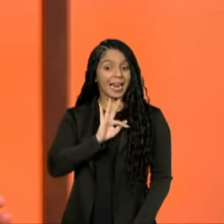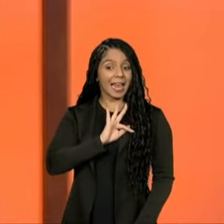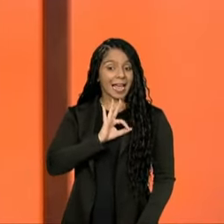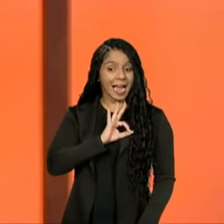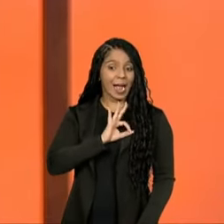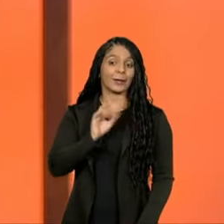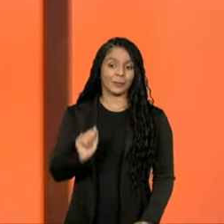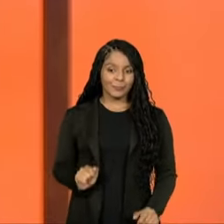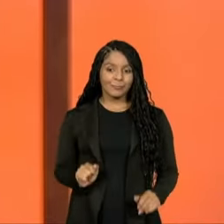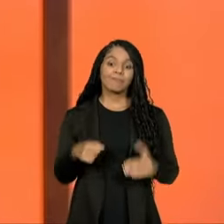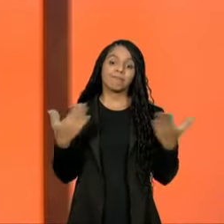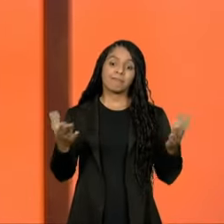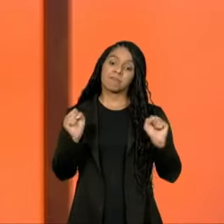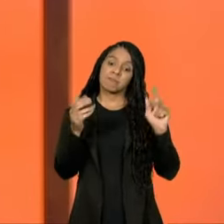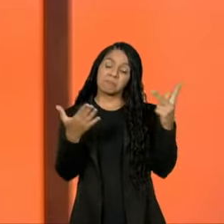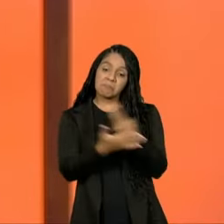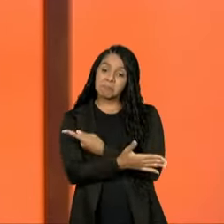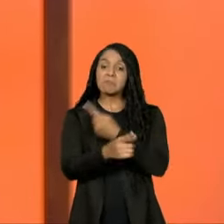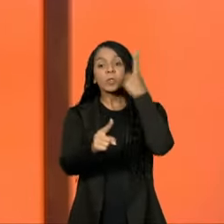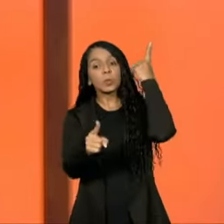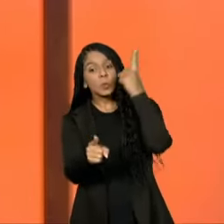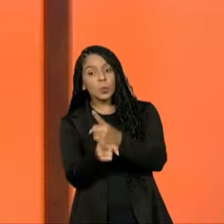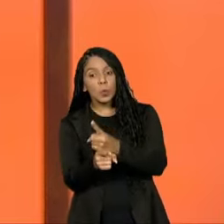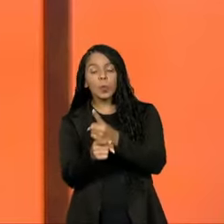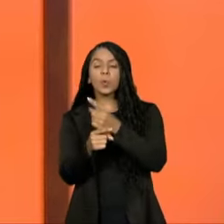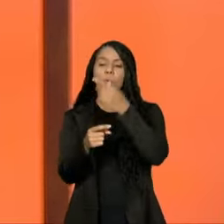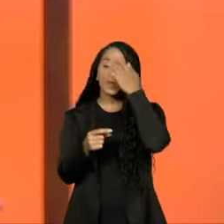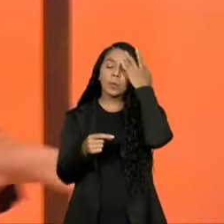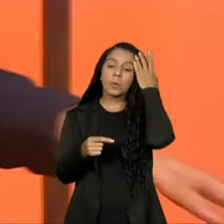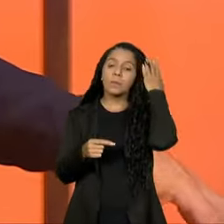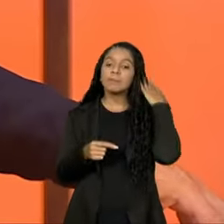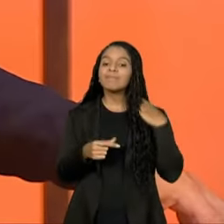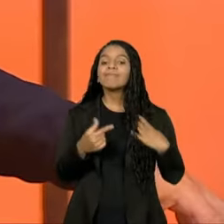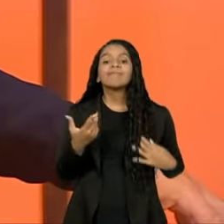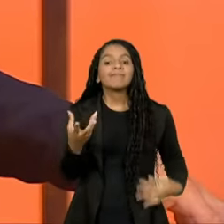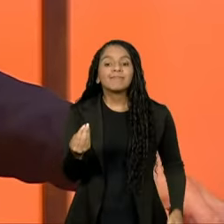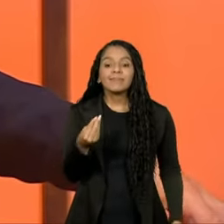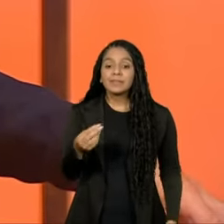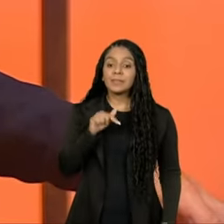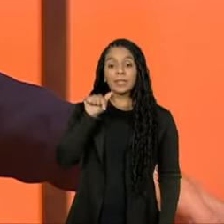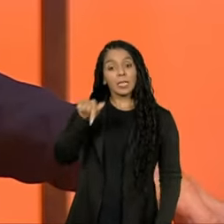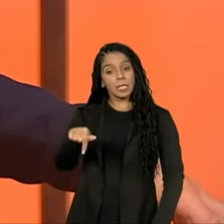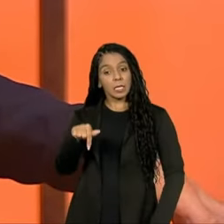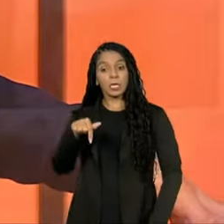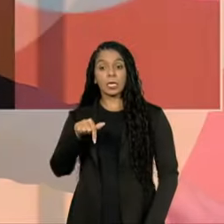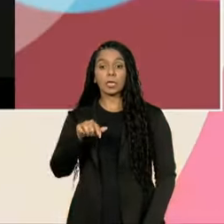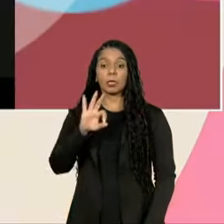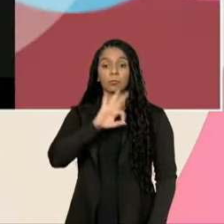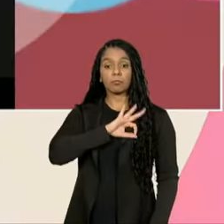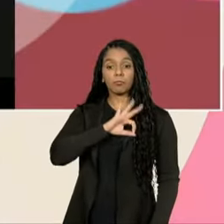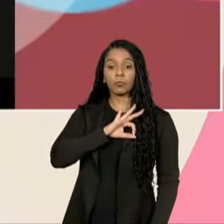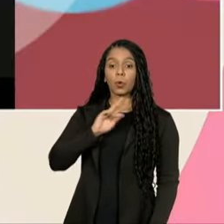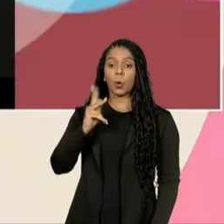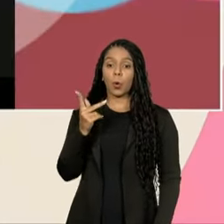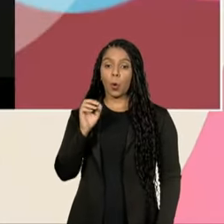de busca e apreensão. Pode ser que se descubra, né, que a delegacia de homicídios